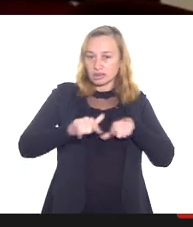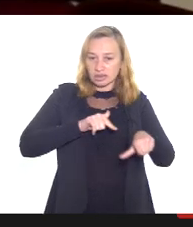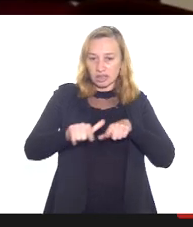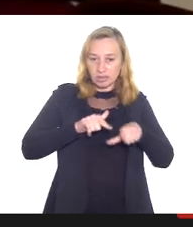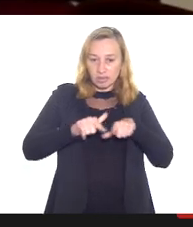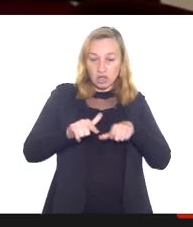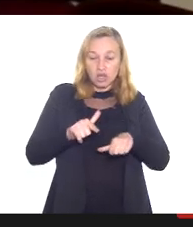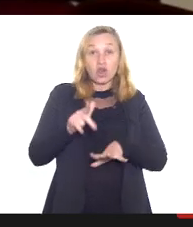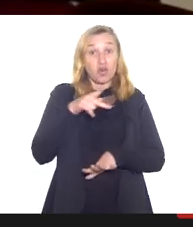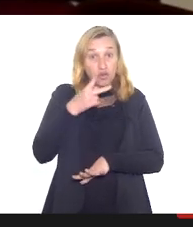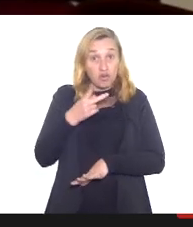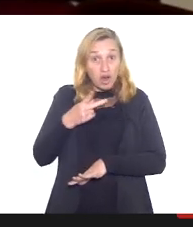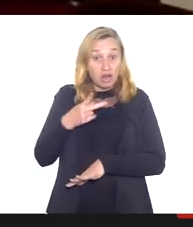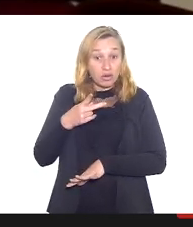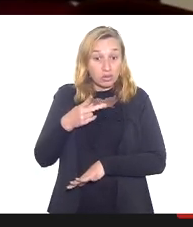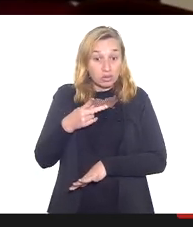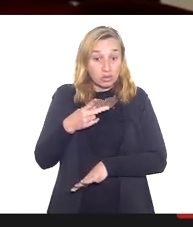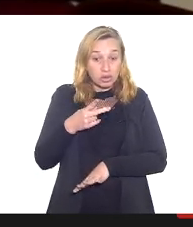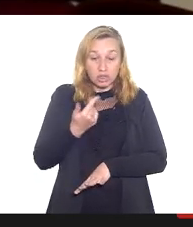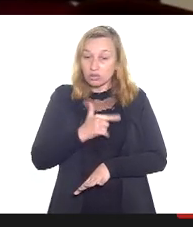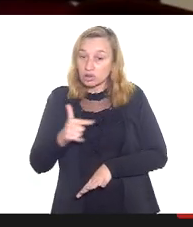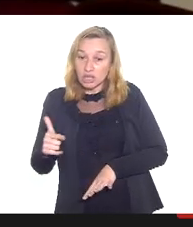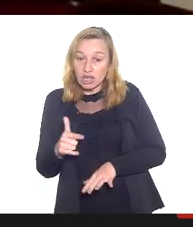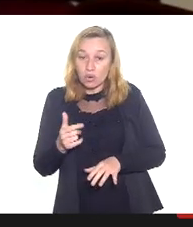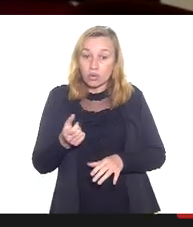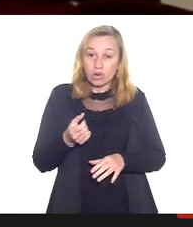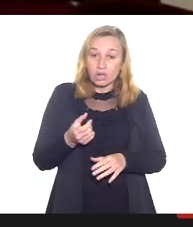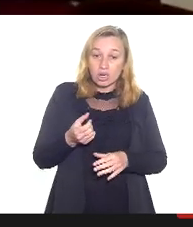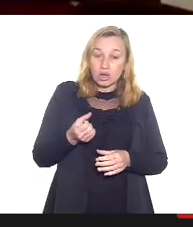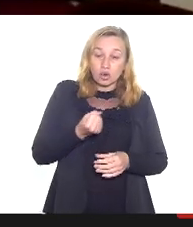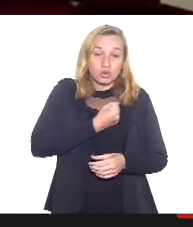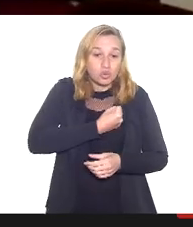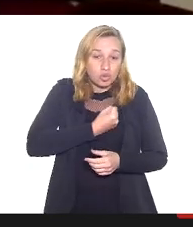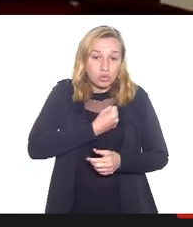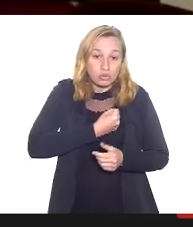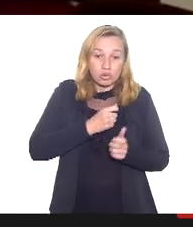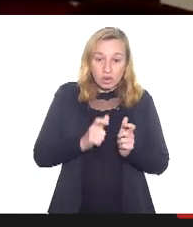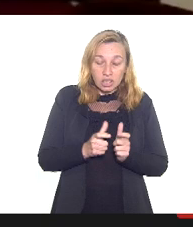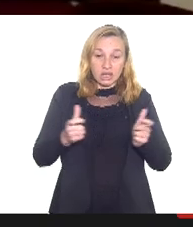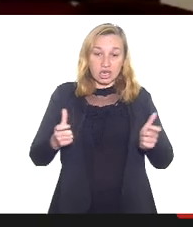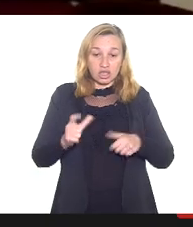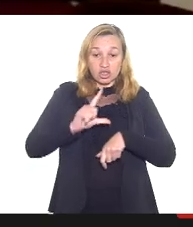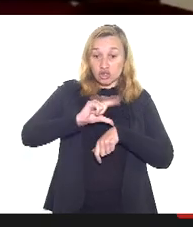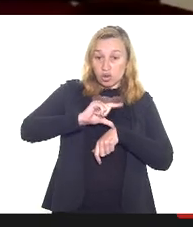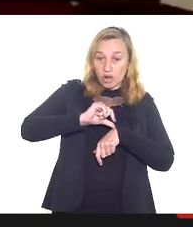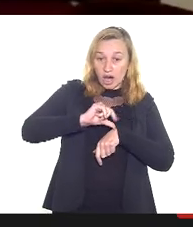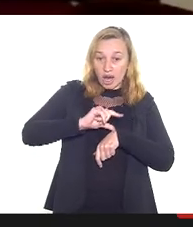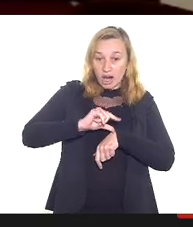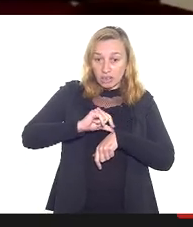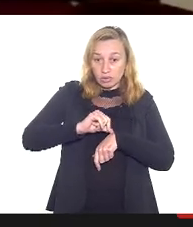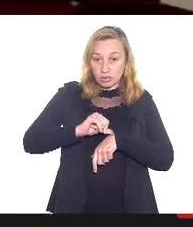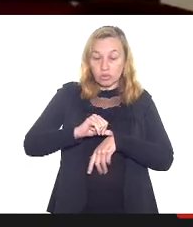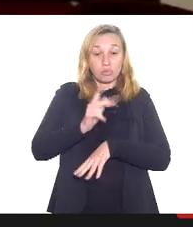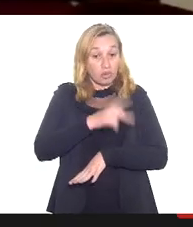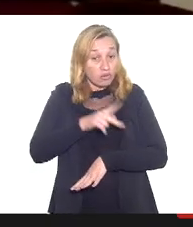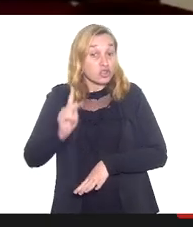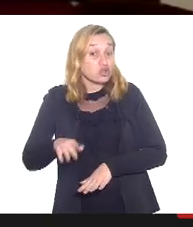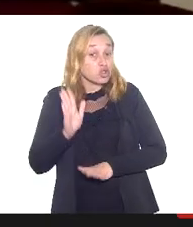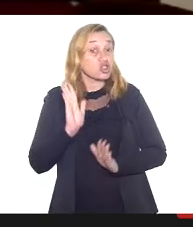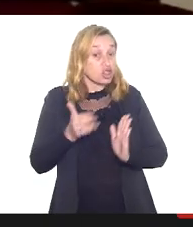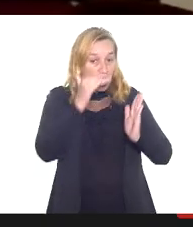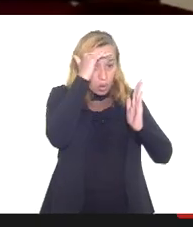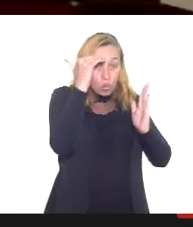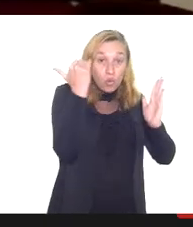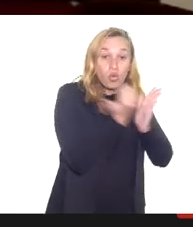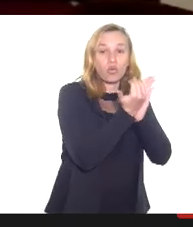Eu friso muito que não há aumento de carga horária, porque o Rio já cumpre a carga horária mínima. O que há é